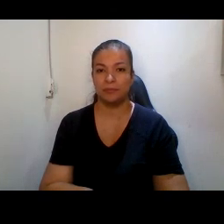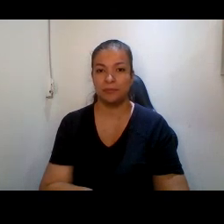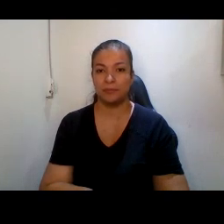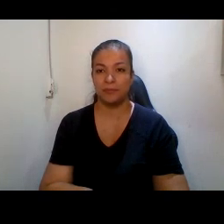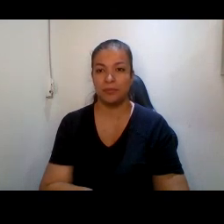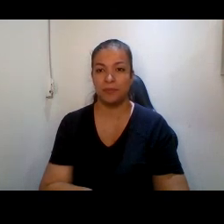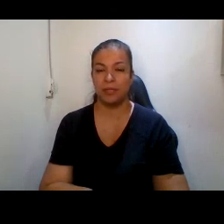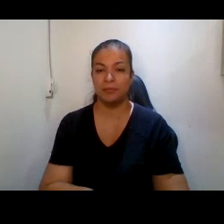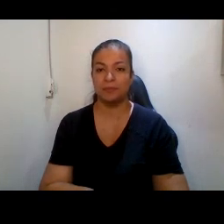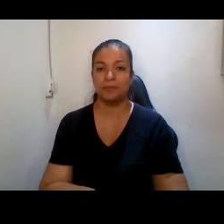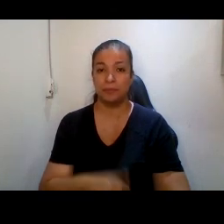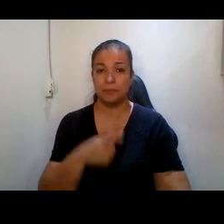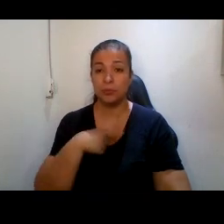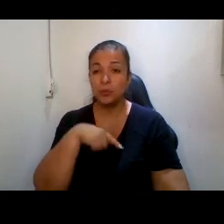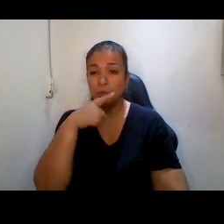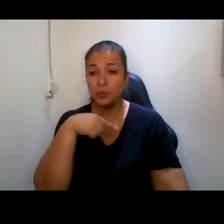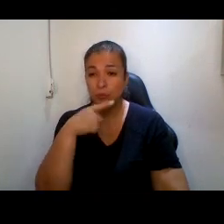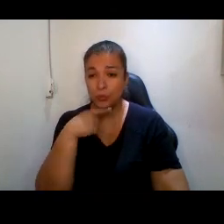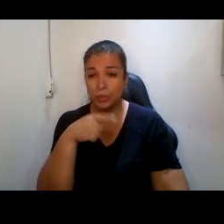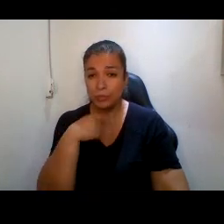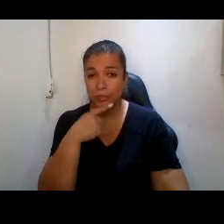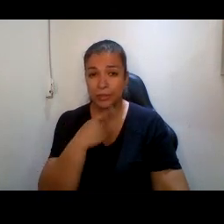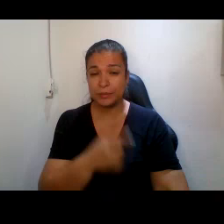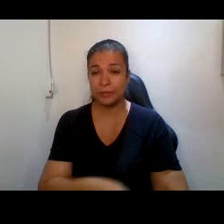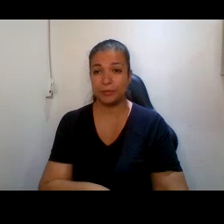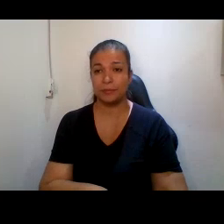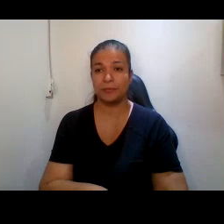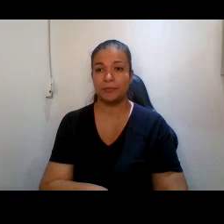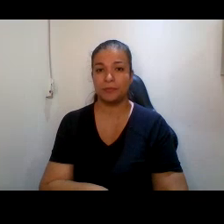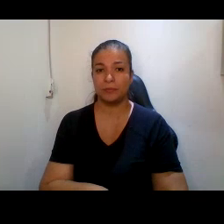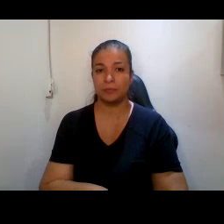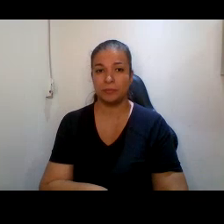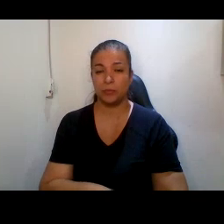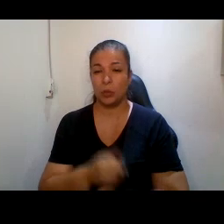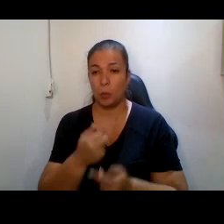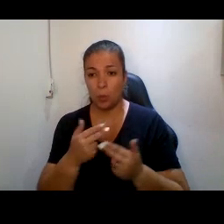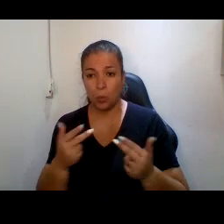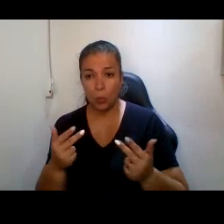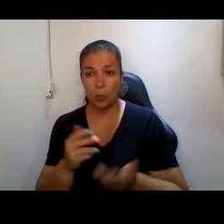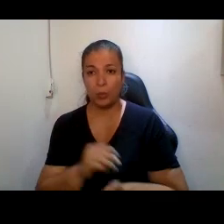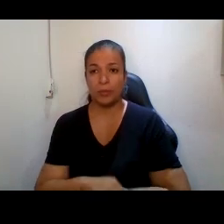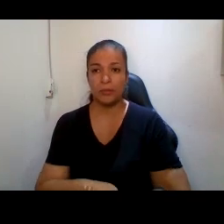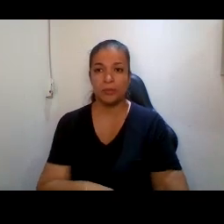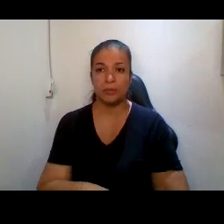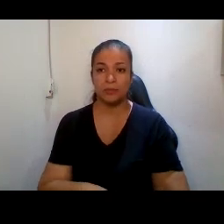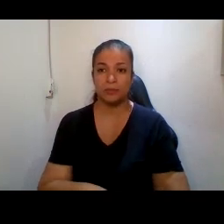Mais alguma dúvida, pessoal? Uma questão?